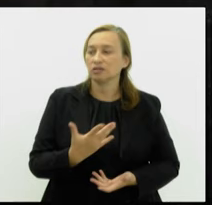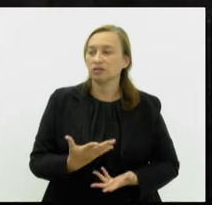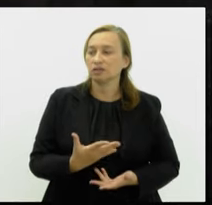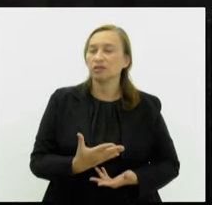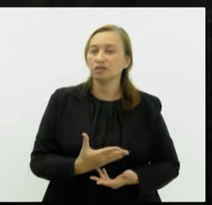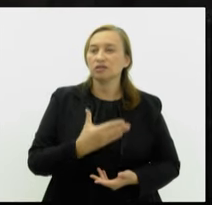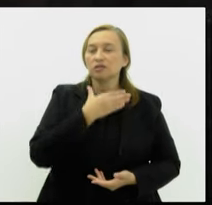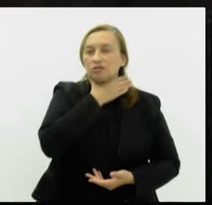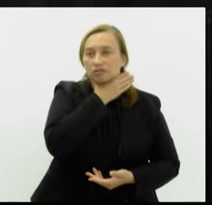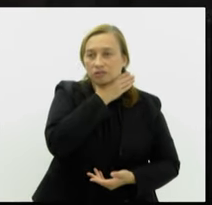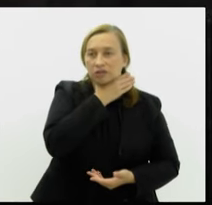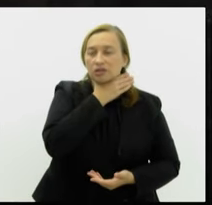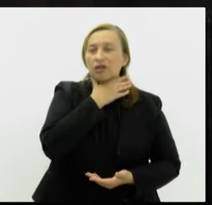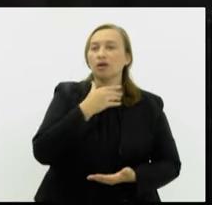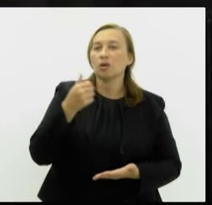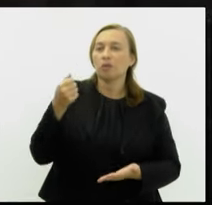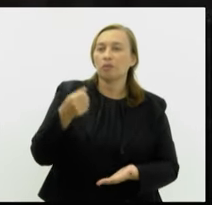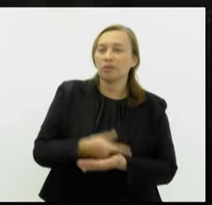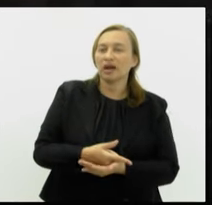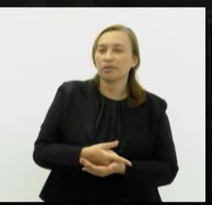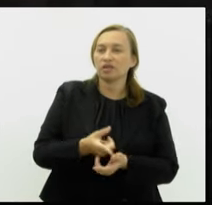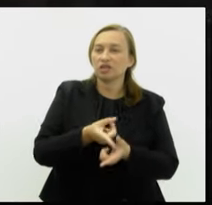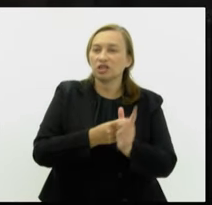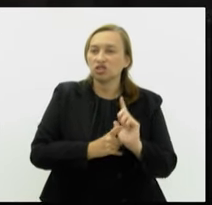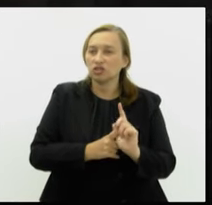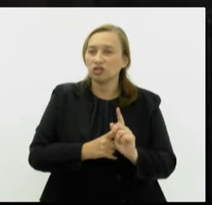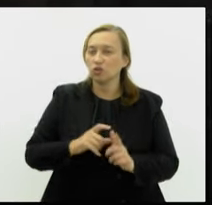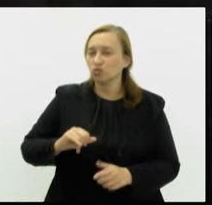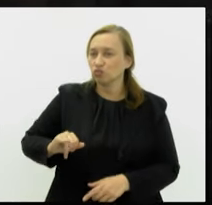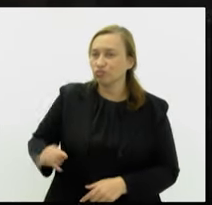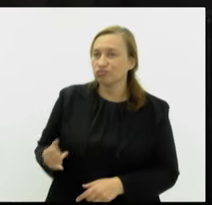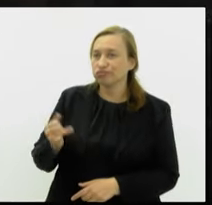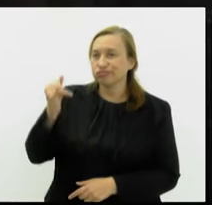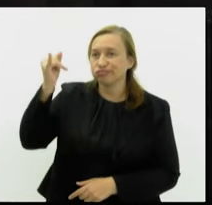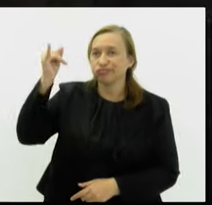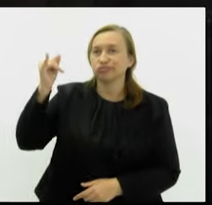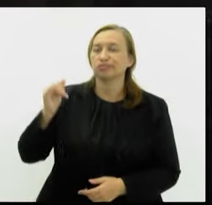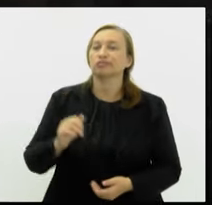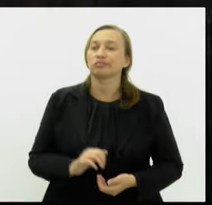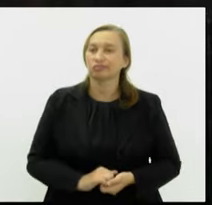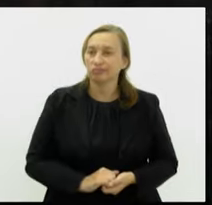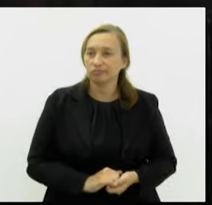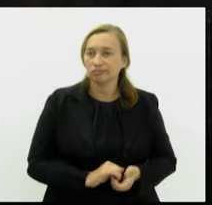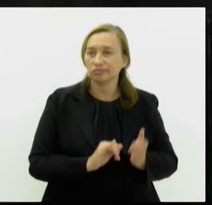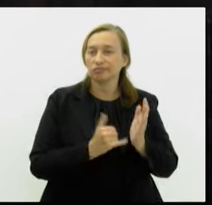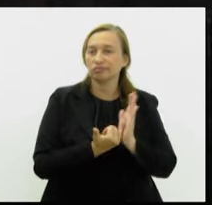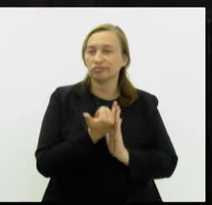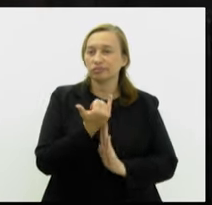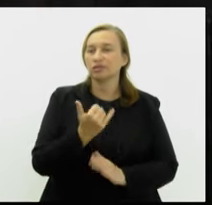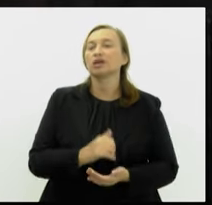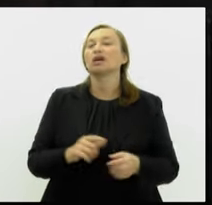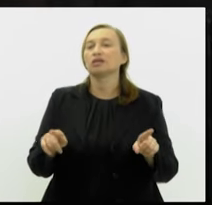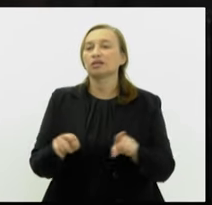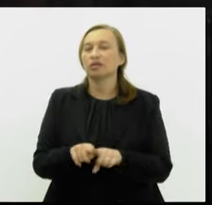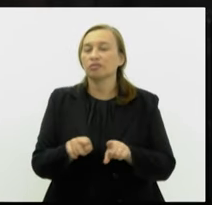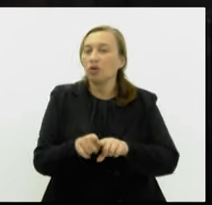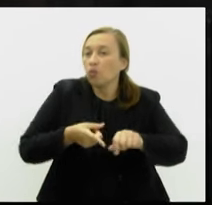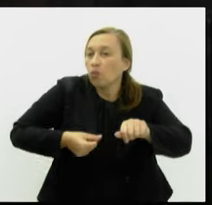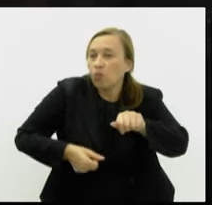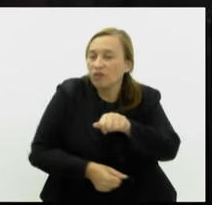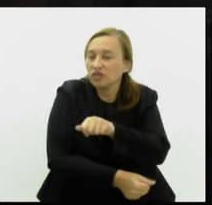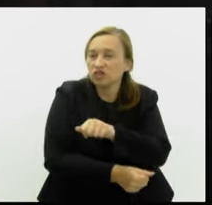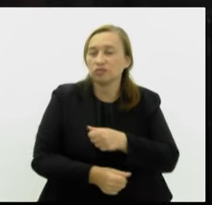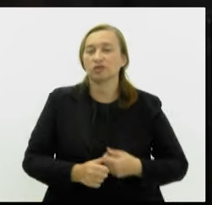do pagamento da dívida com juros exorbitantes. Não pode também os investimentos